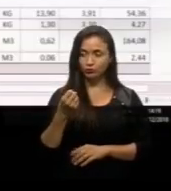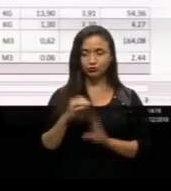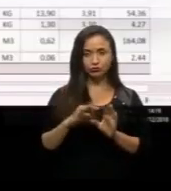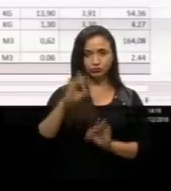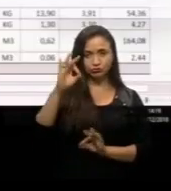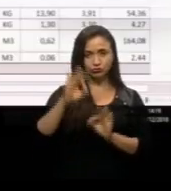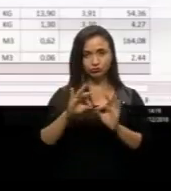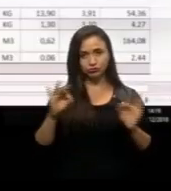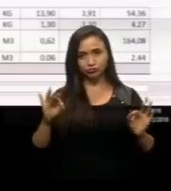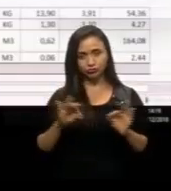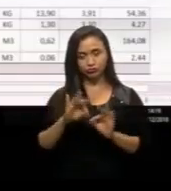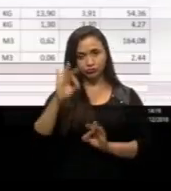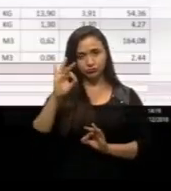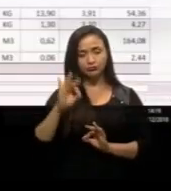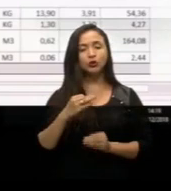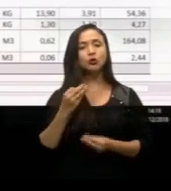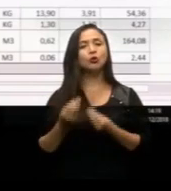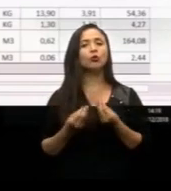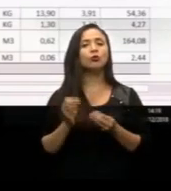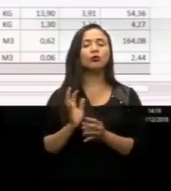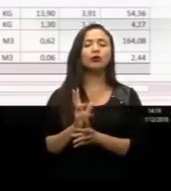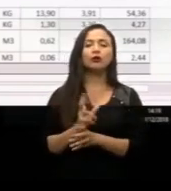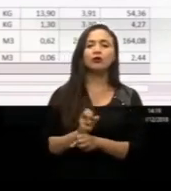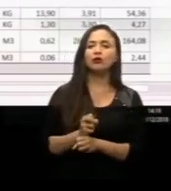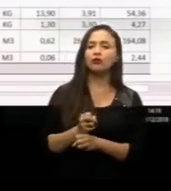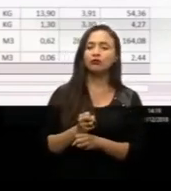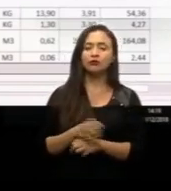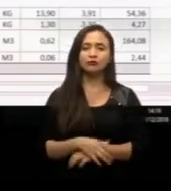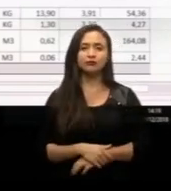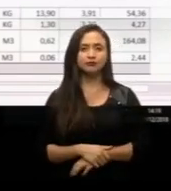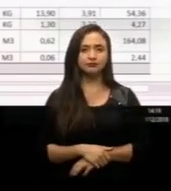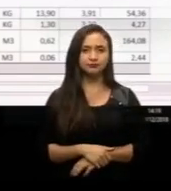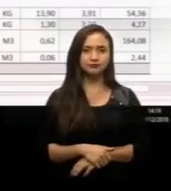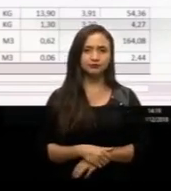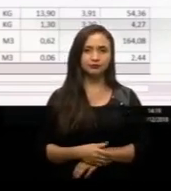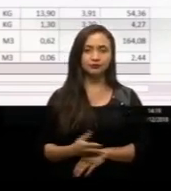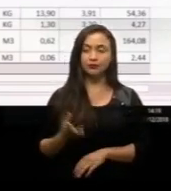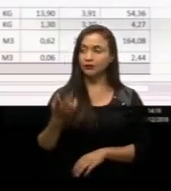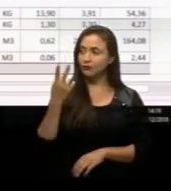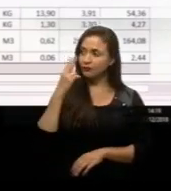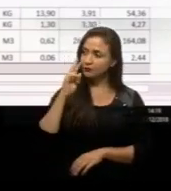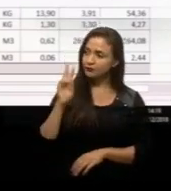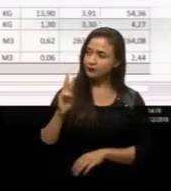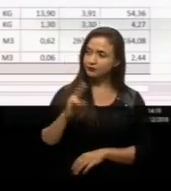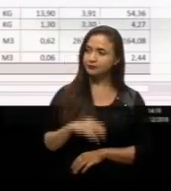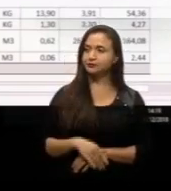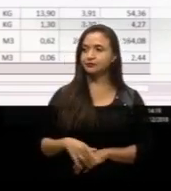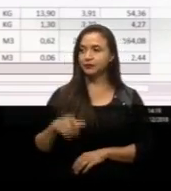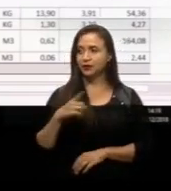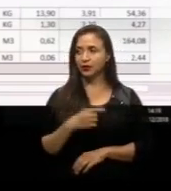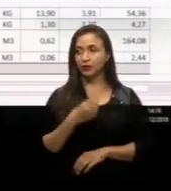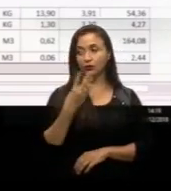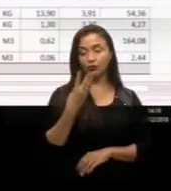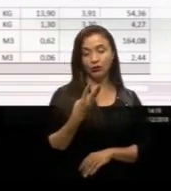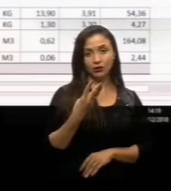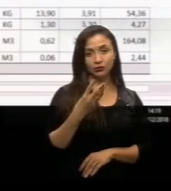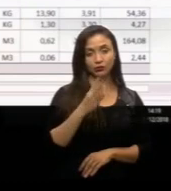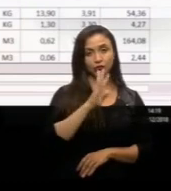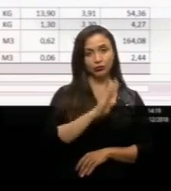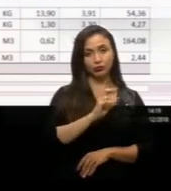aqui. Então, como é que a gente calcularia isso? Vamos lá. A gente teria 4